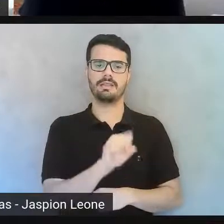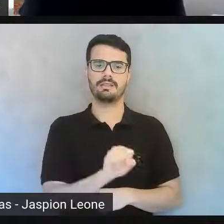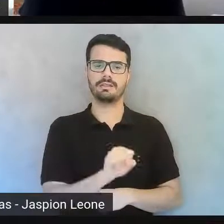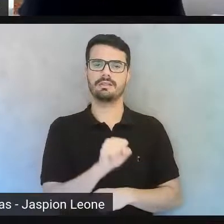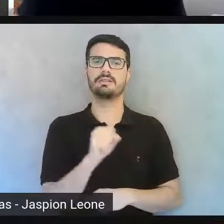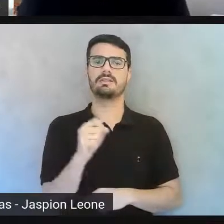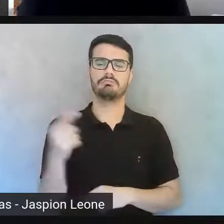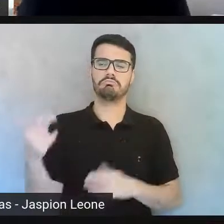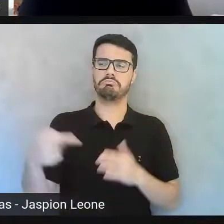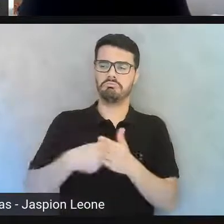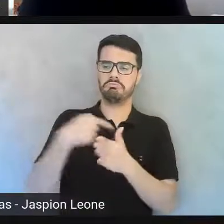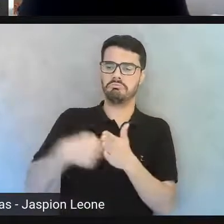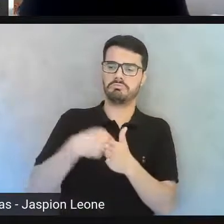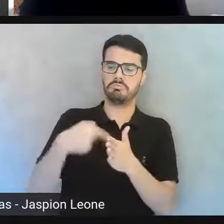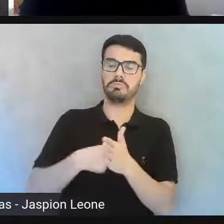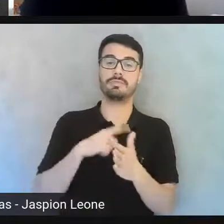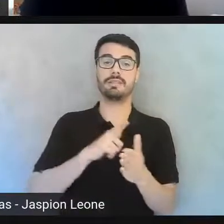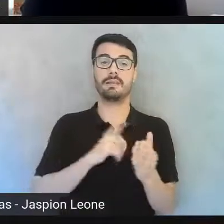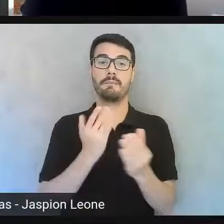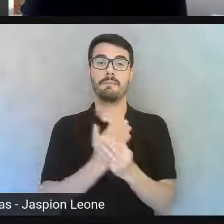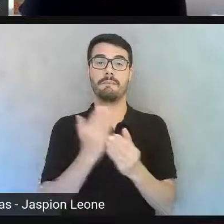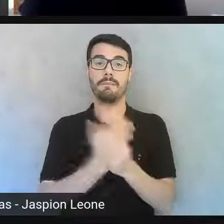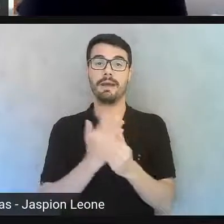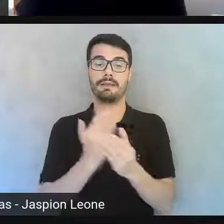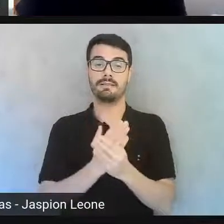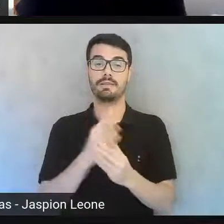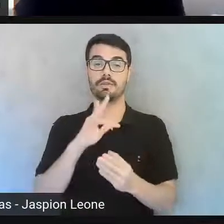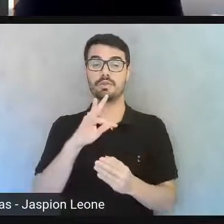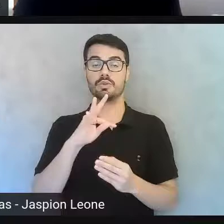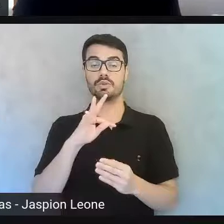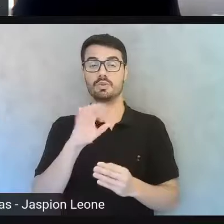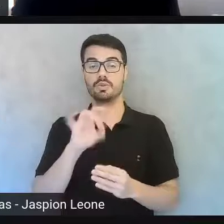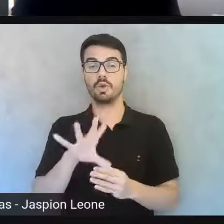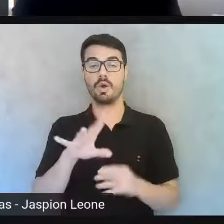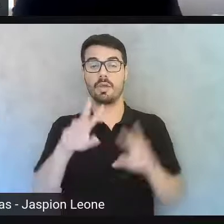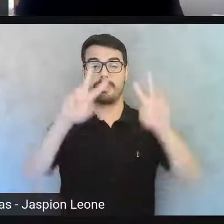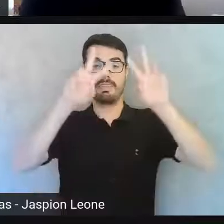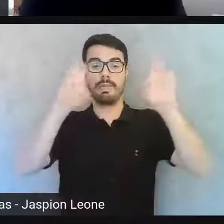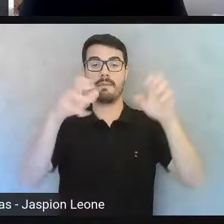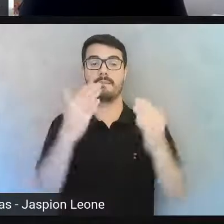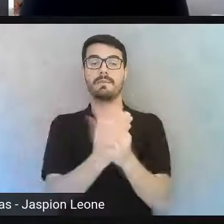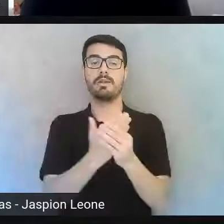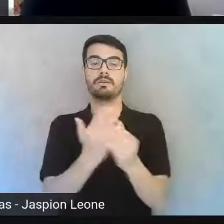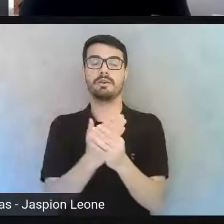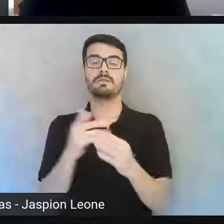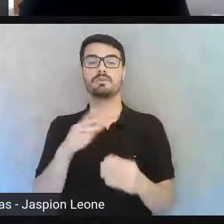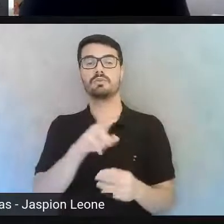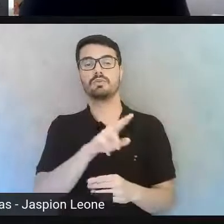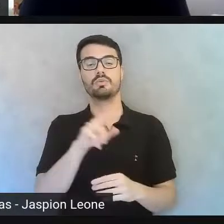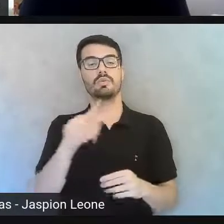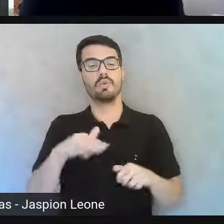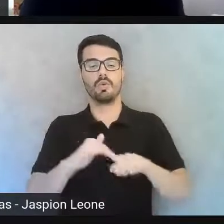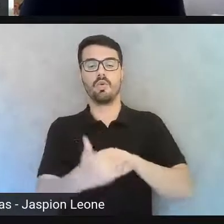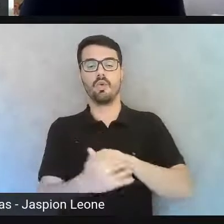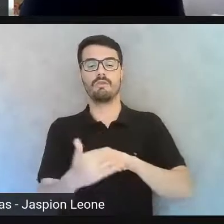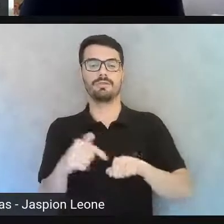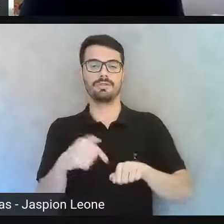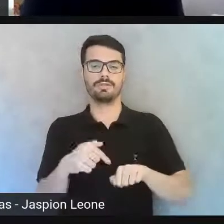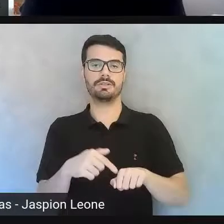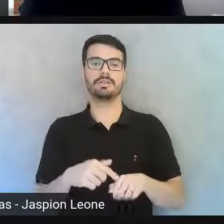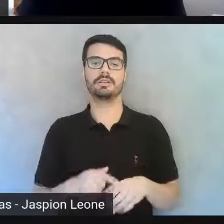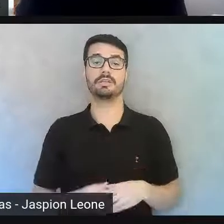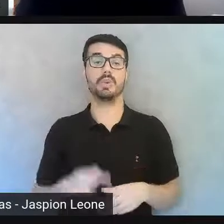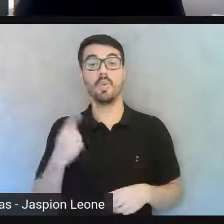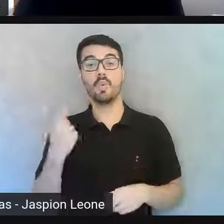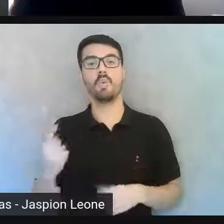chegam a nós. Eu tenho uma pasta interna só de Covid, respondidos processos para administração. E um dos casos que nos chegaram